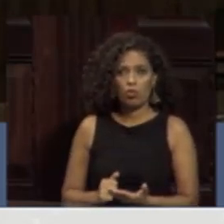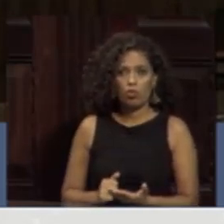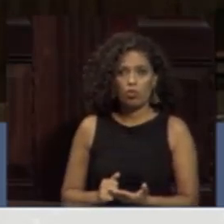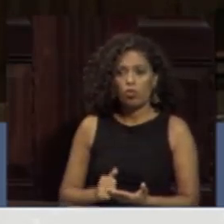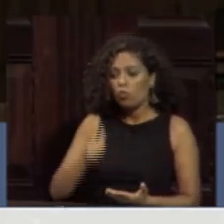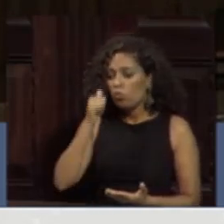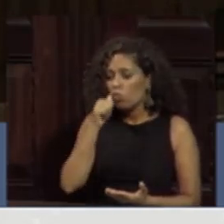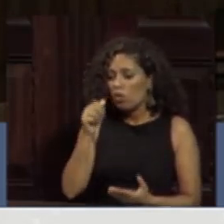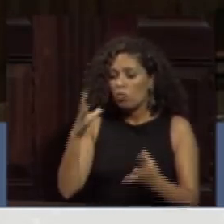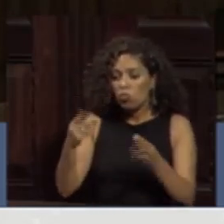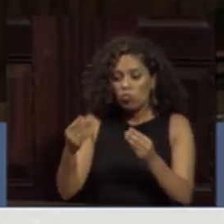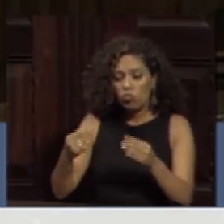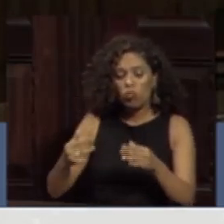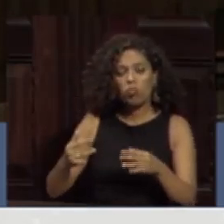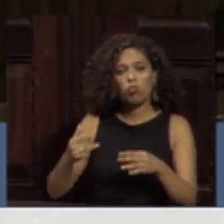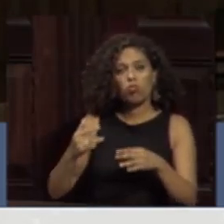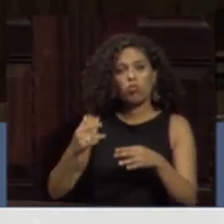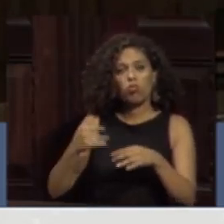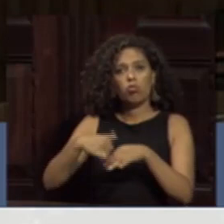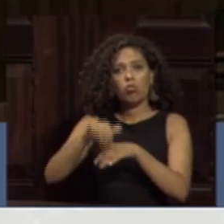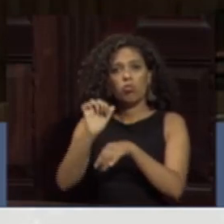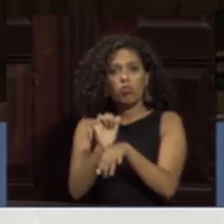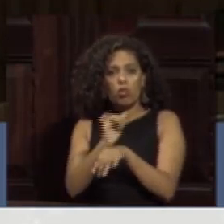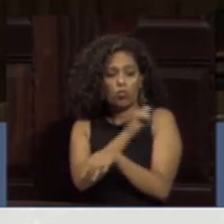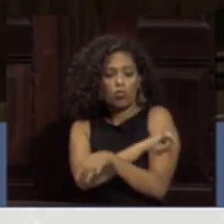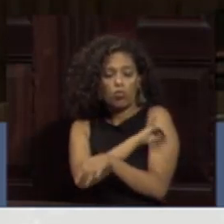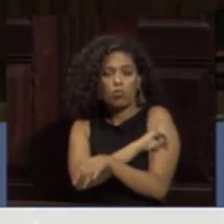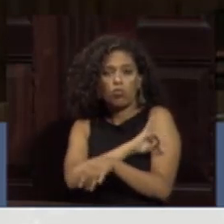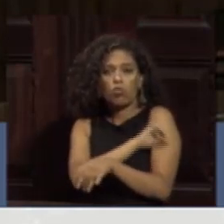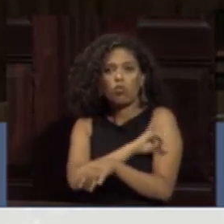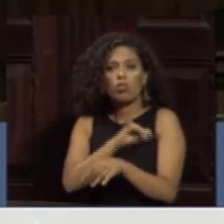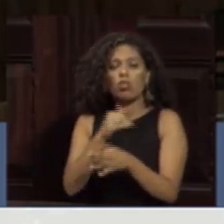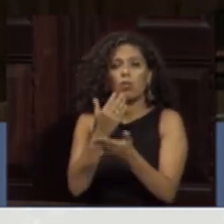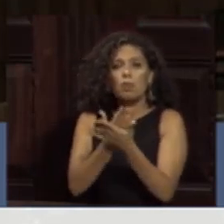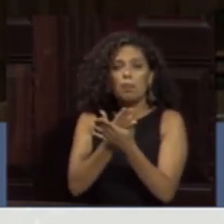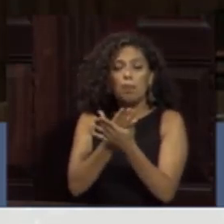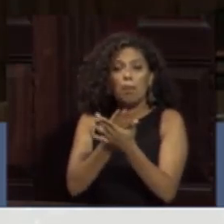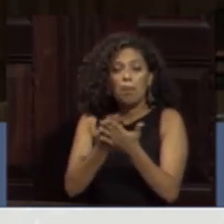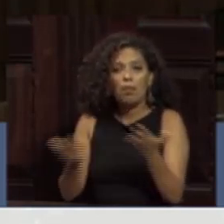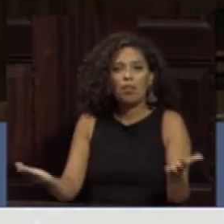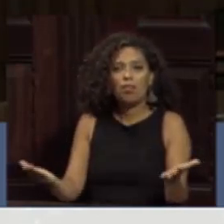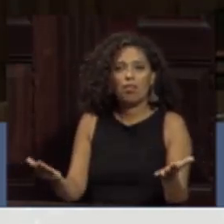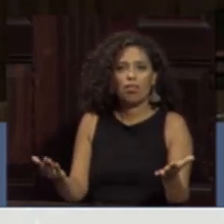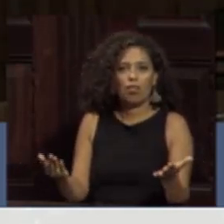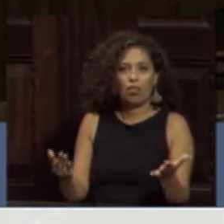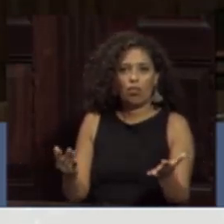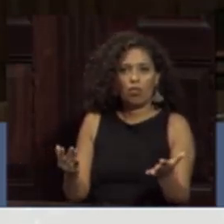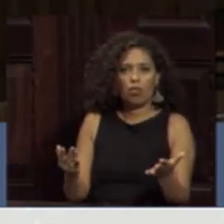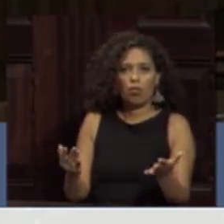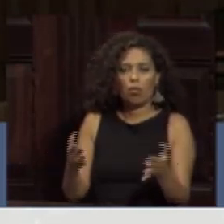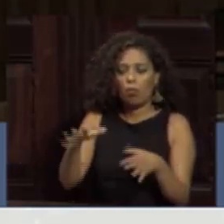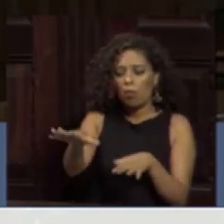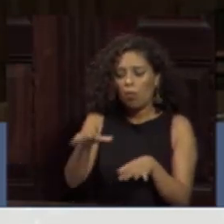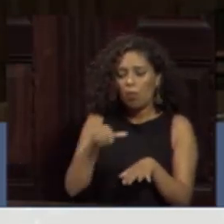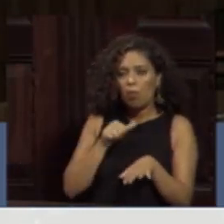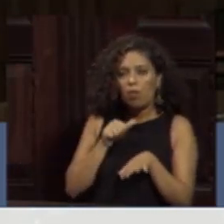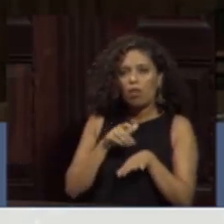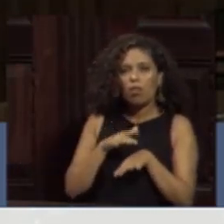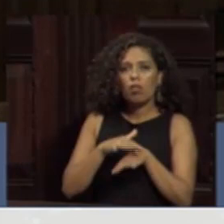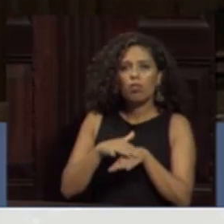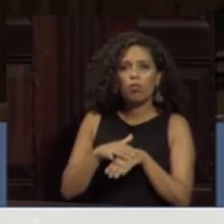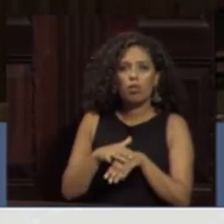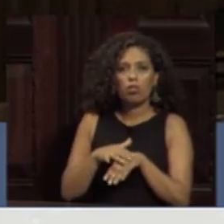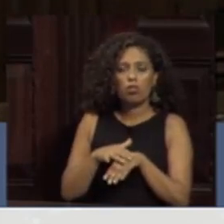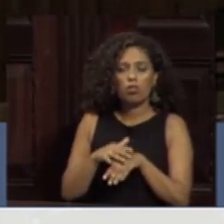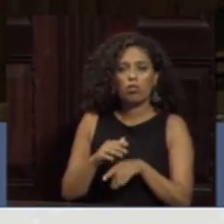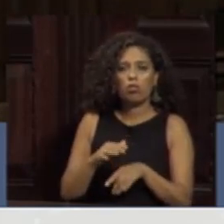do estado do Rio de Janeiro, estão perdendo a chance de ter o diagnóstico, de ver seu diagnóstico ser feito a tempo de